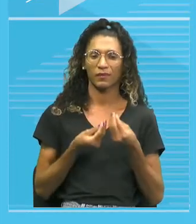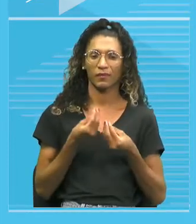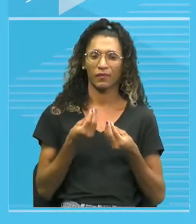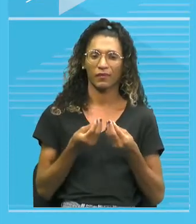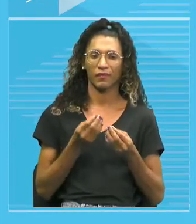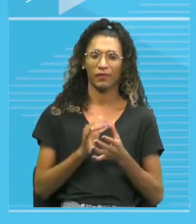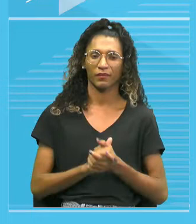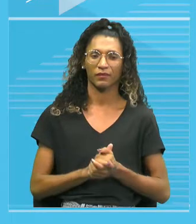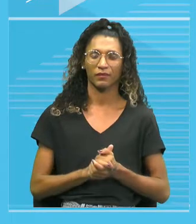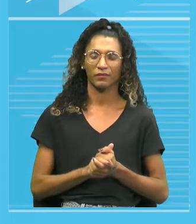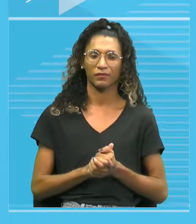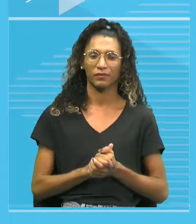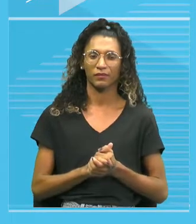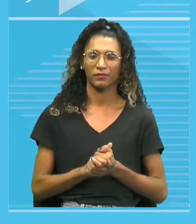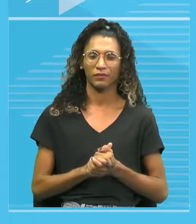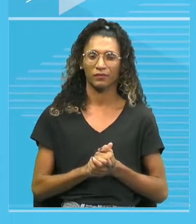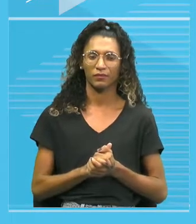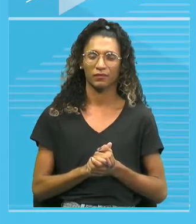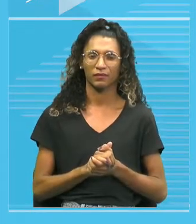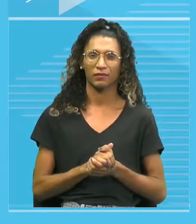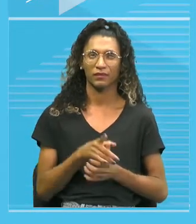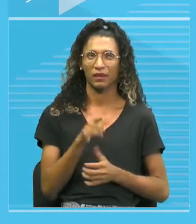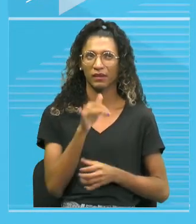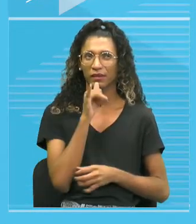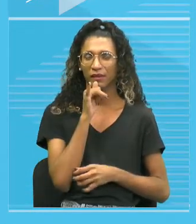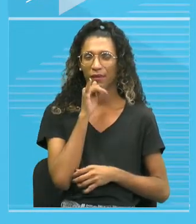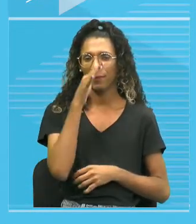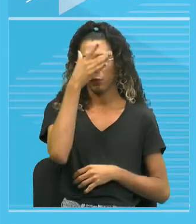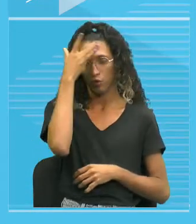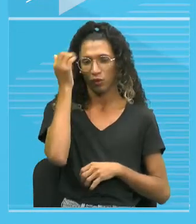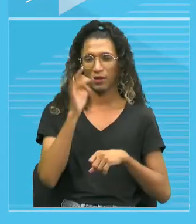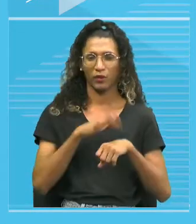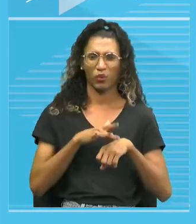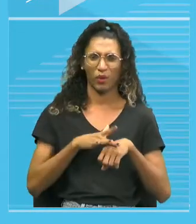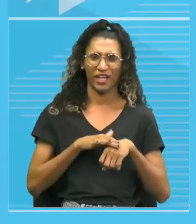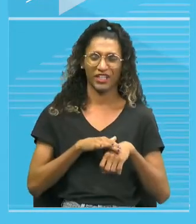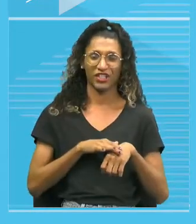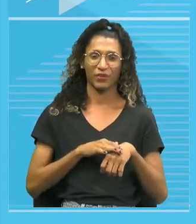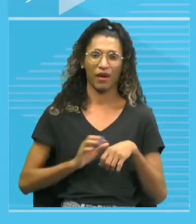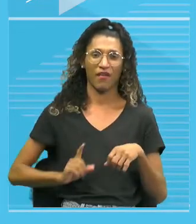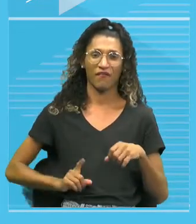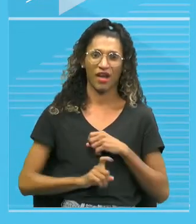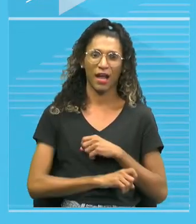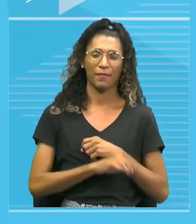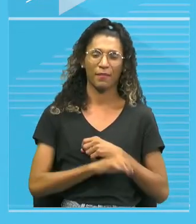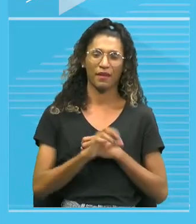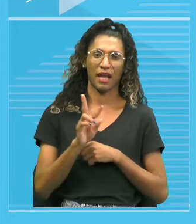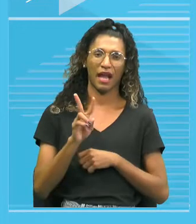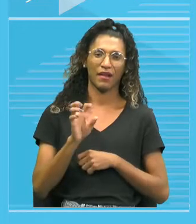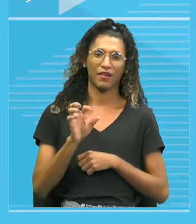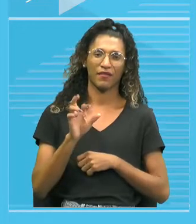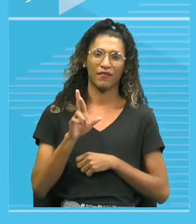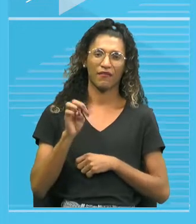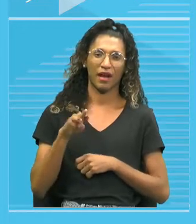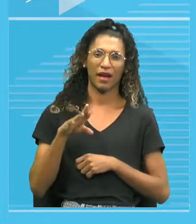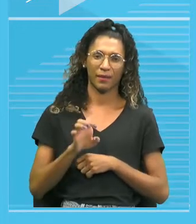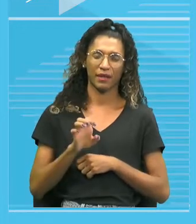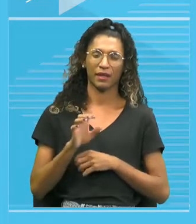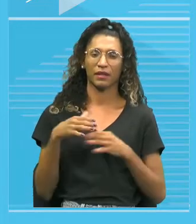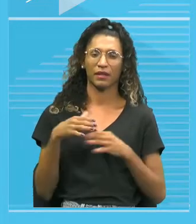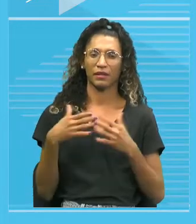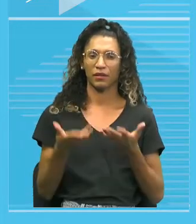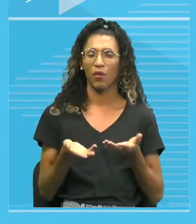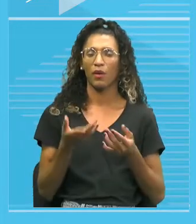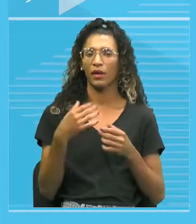Como, vamos supor, o cara está com uma verminose, e essa verminose não foi tratada adequadamente